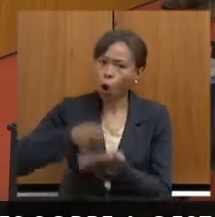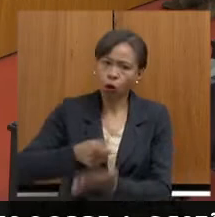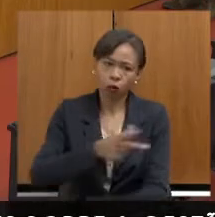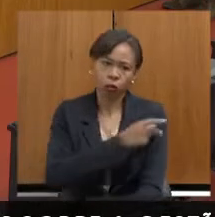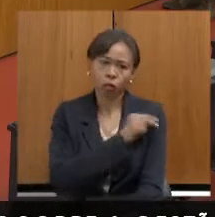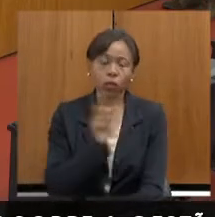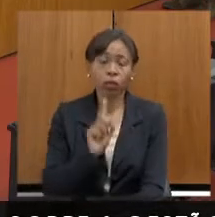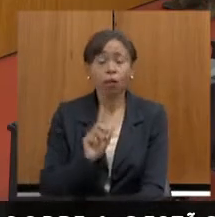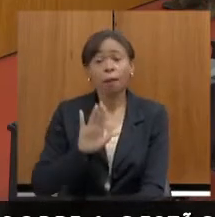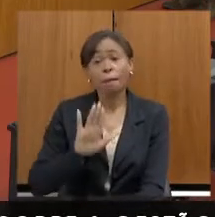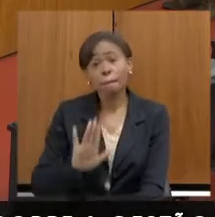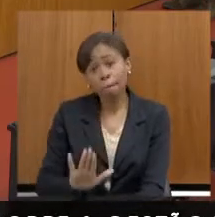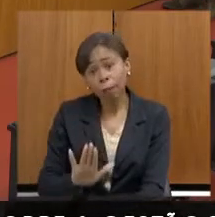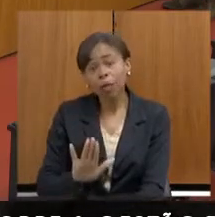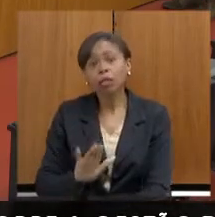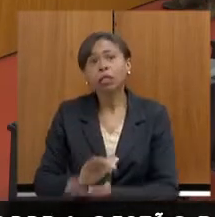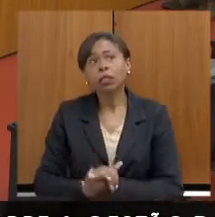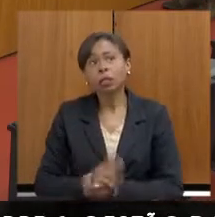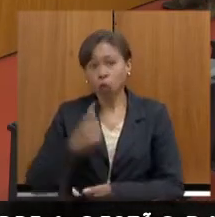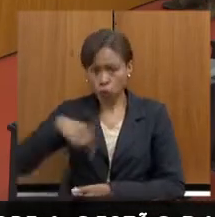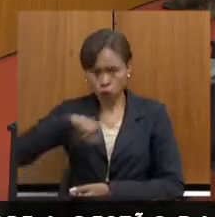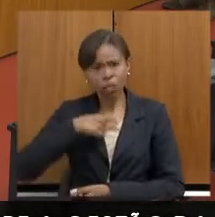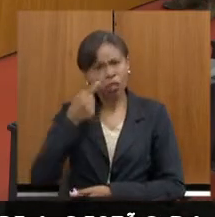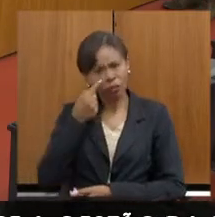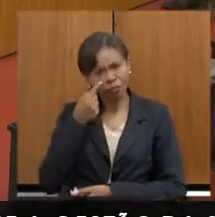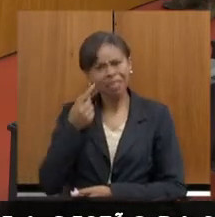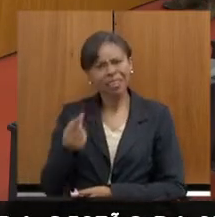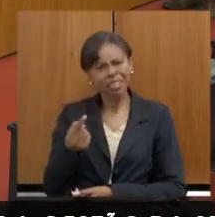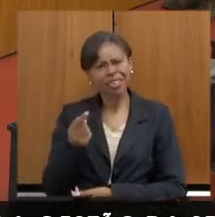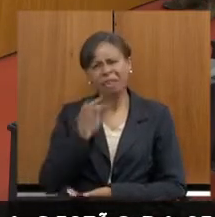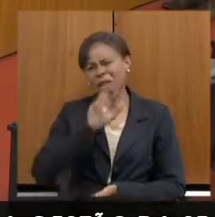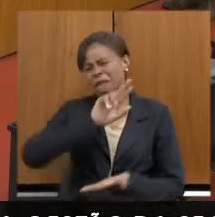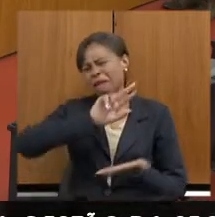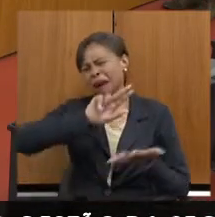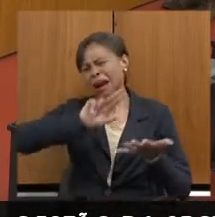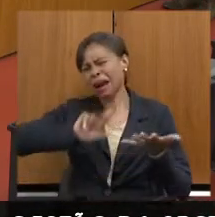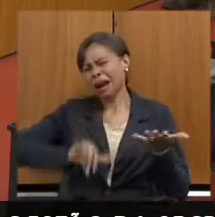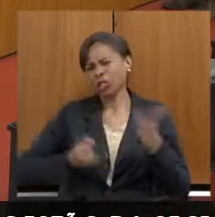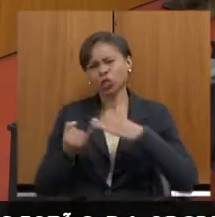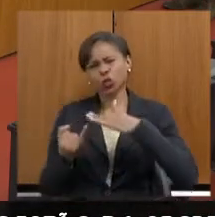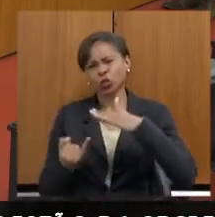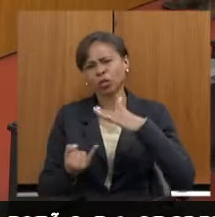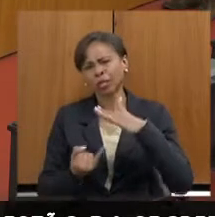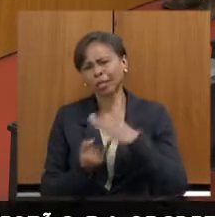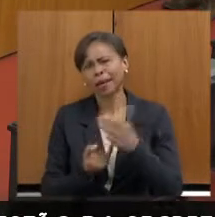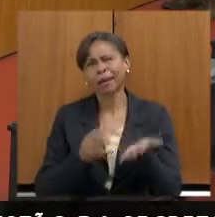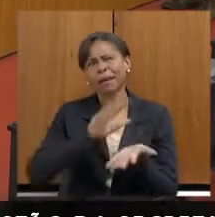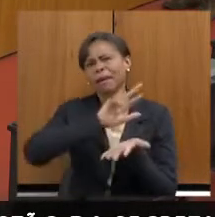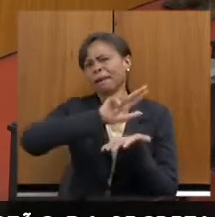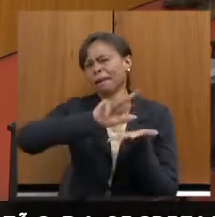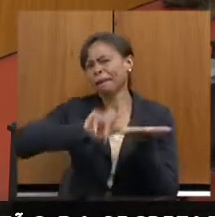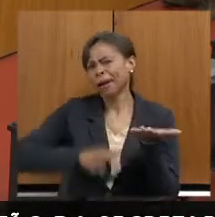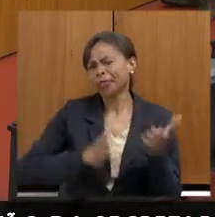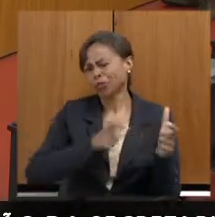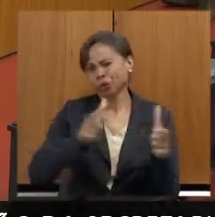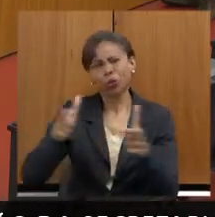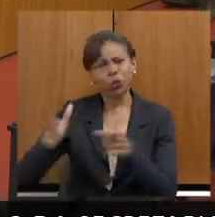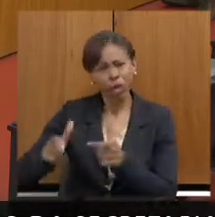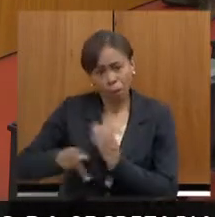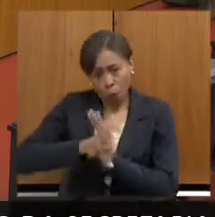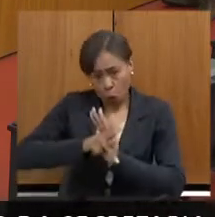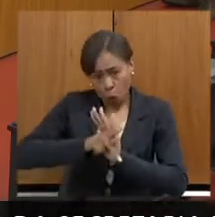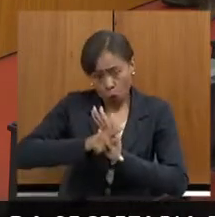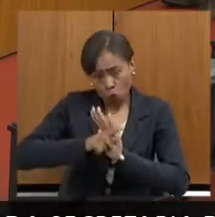a vacina mas mesmo assim a gente vê diversos entidades diversas estruturas do